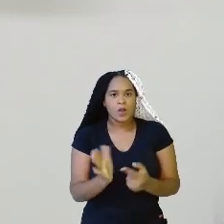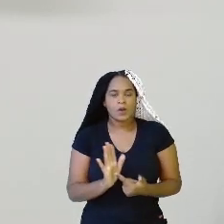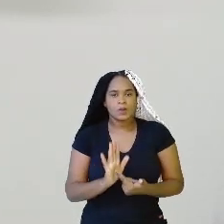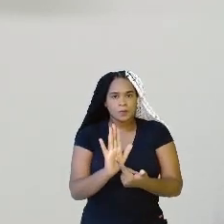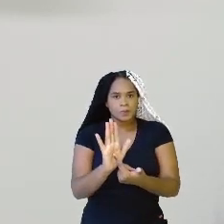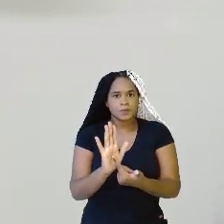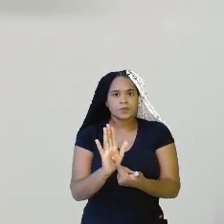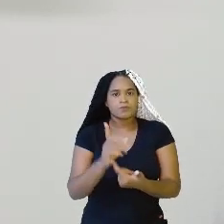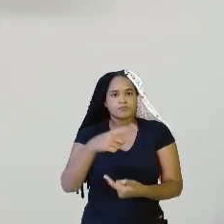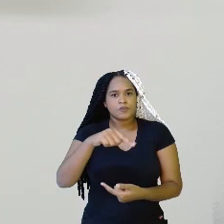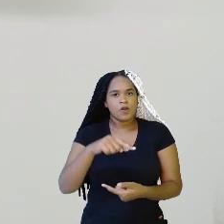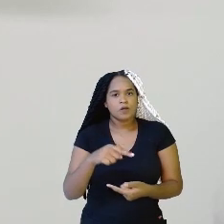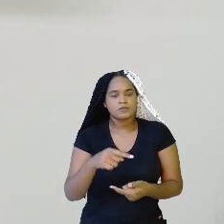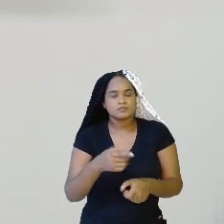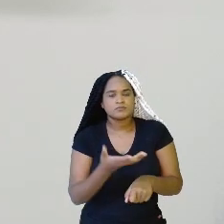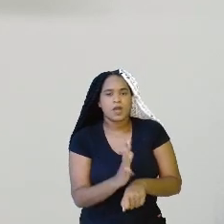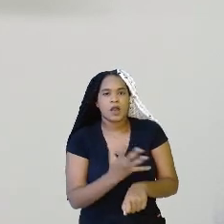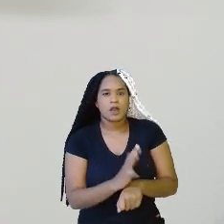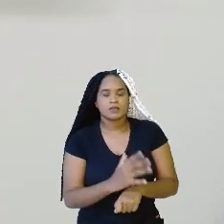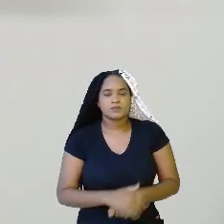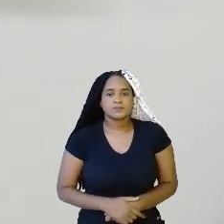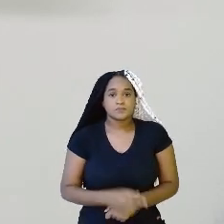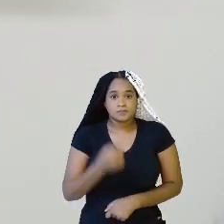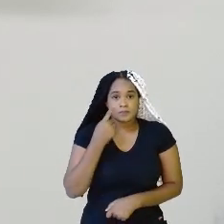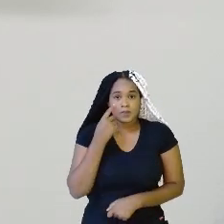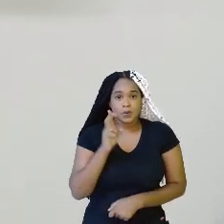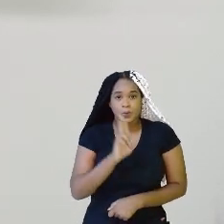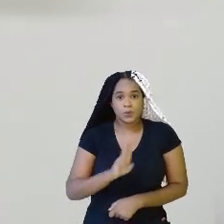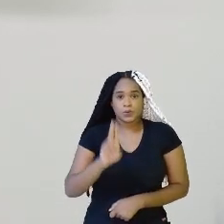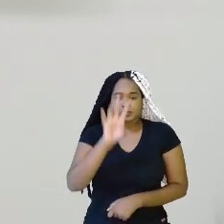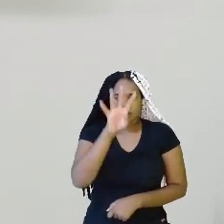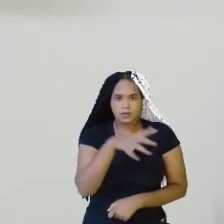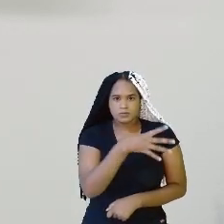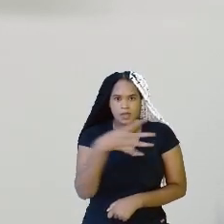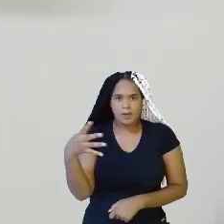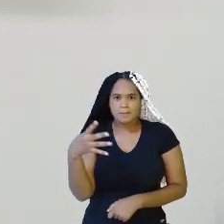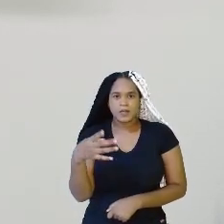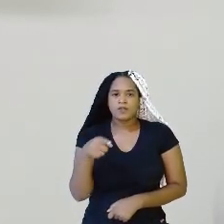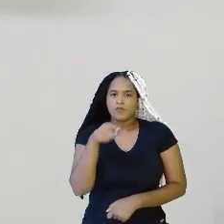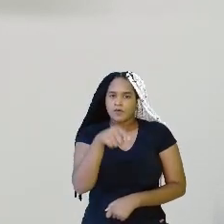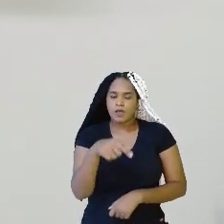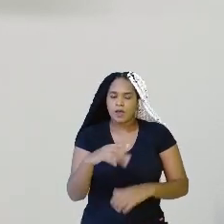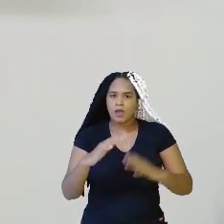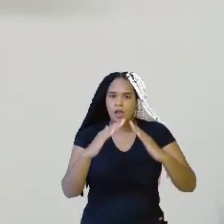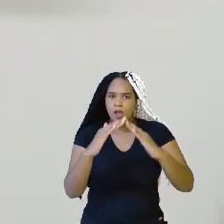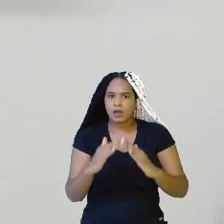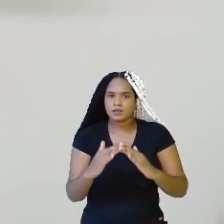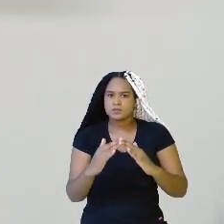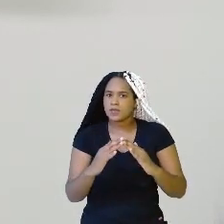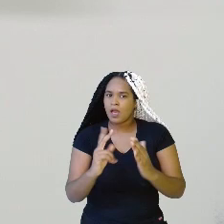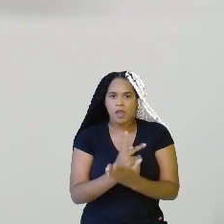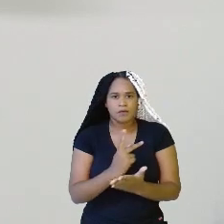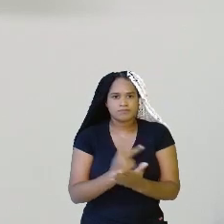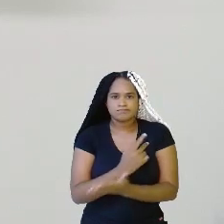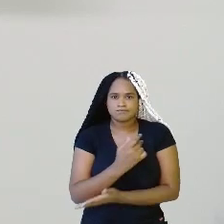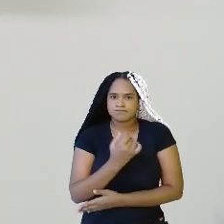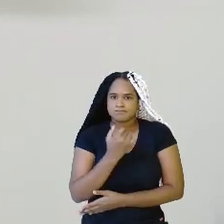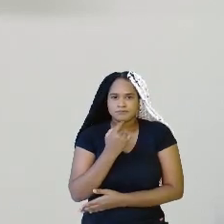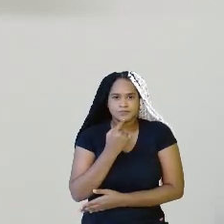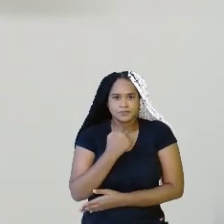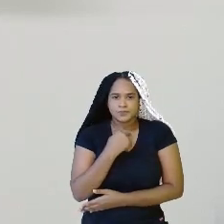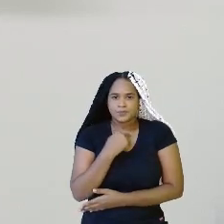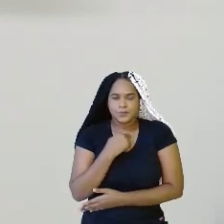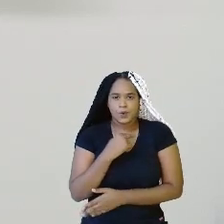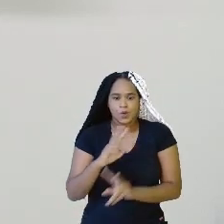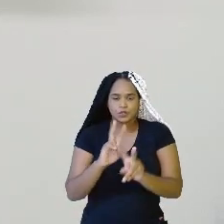prática. Eu utilizei o quadro de valor e lugar para você que está em casa não errar mais questões de